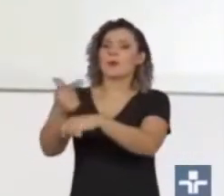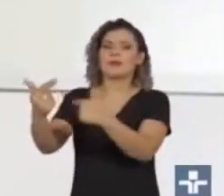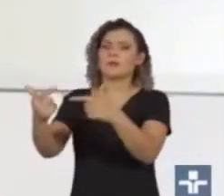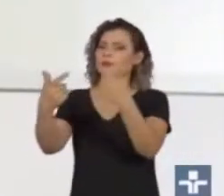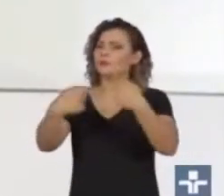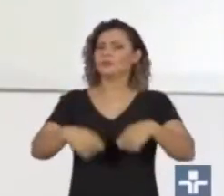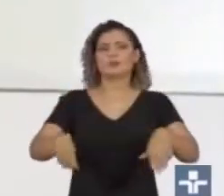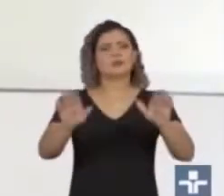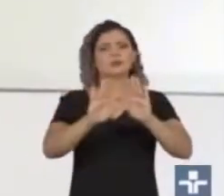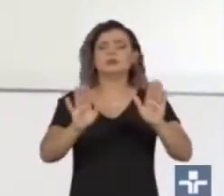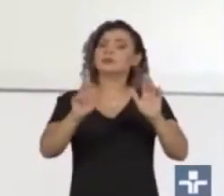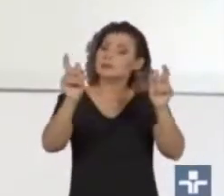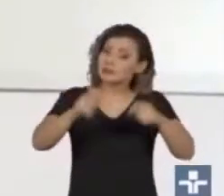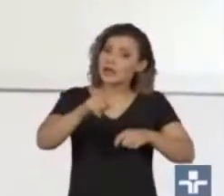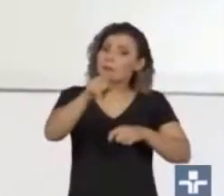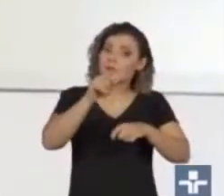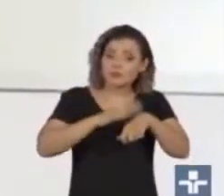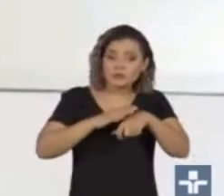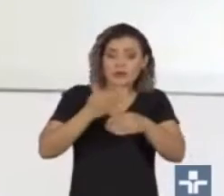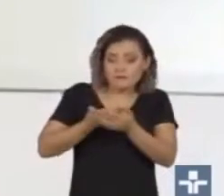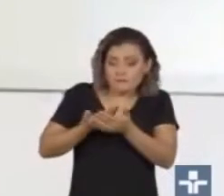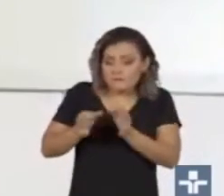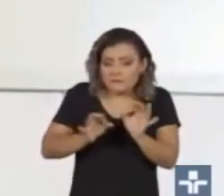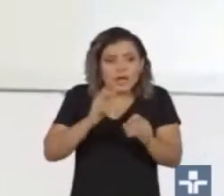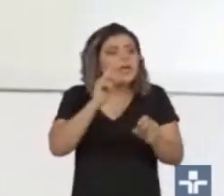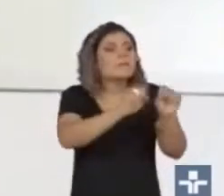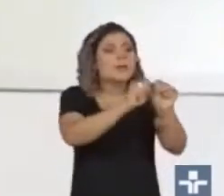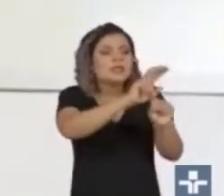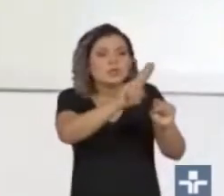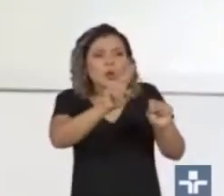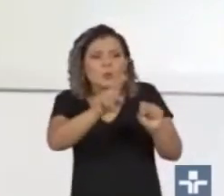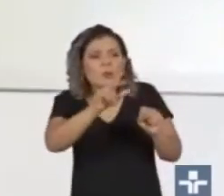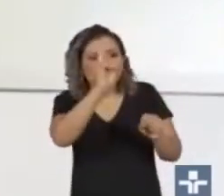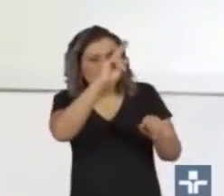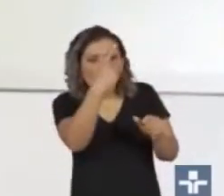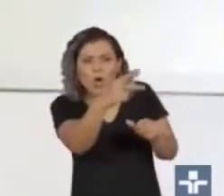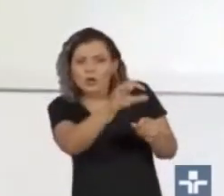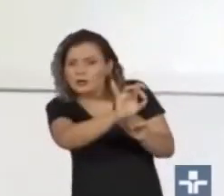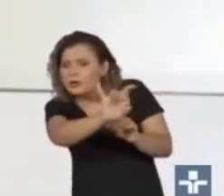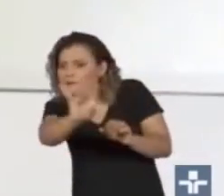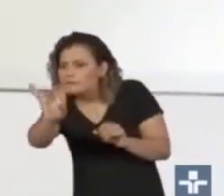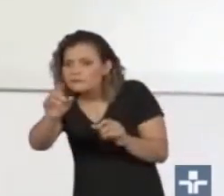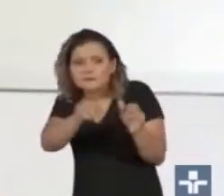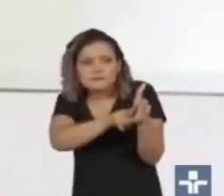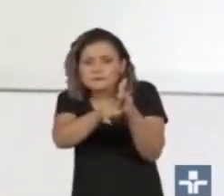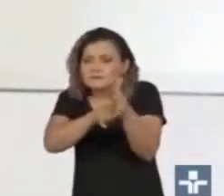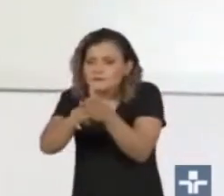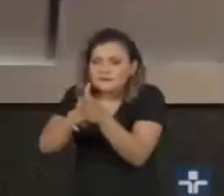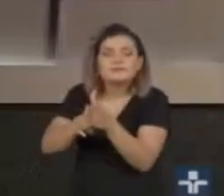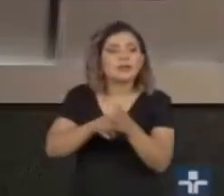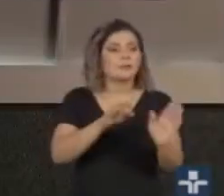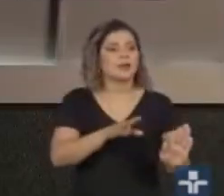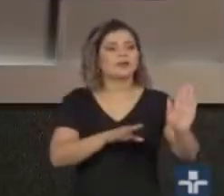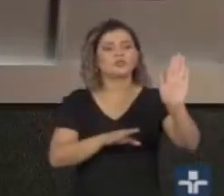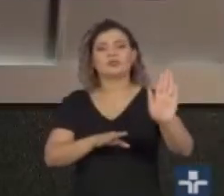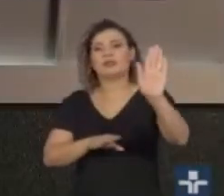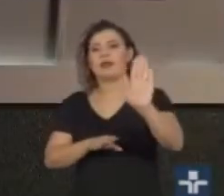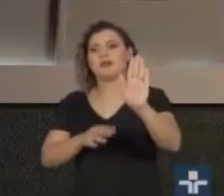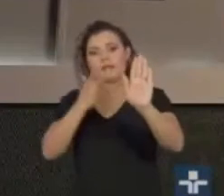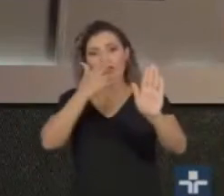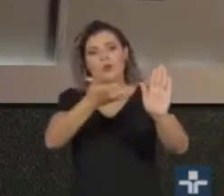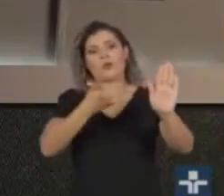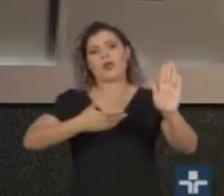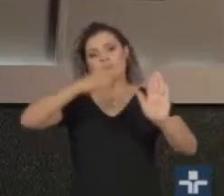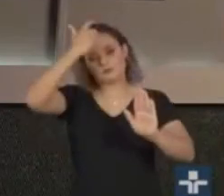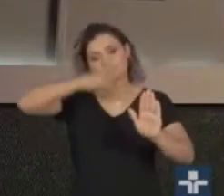né? Faça um estudo mesmo das empresas, do que o mercado está precisando e se candidate para aquela função que